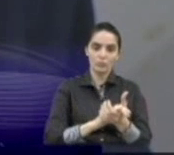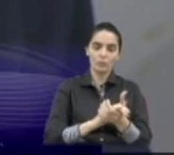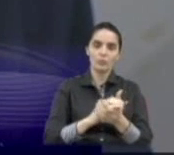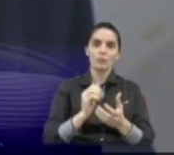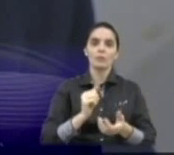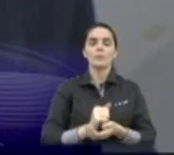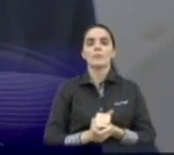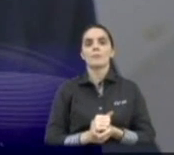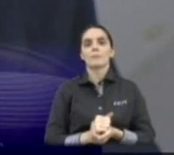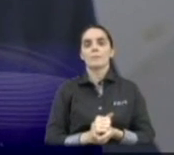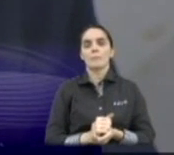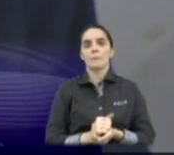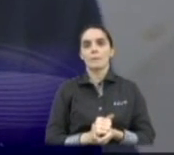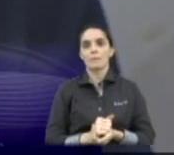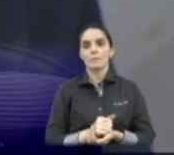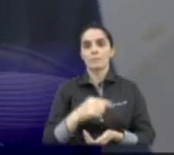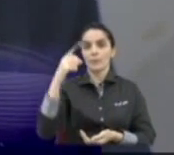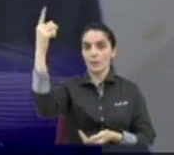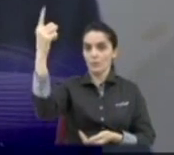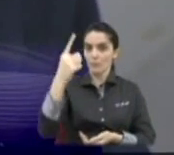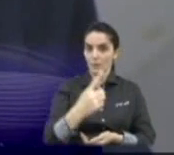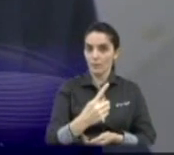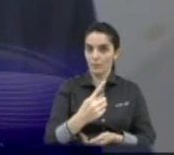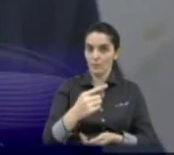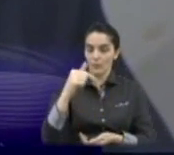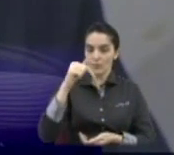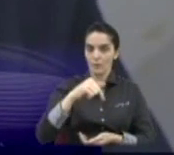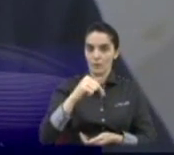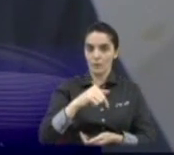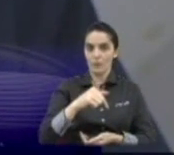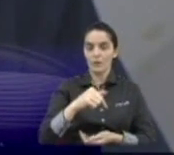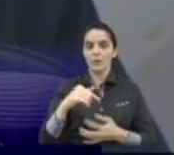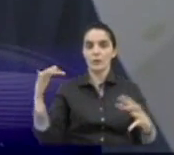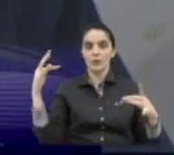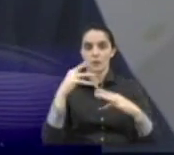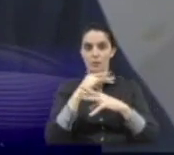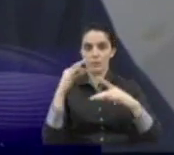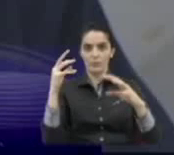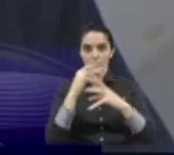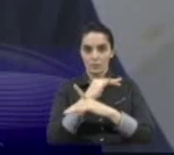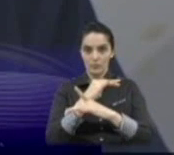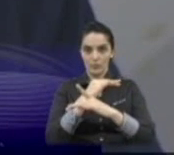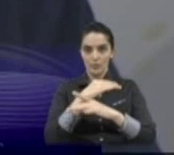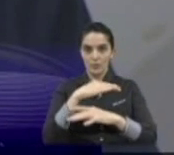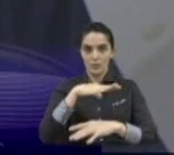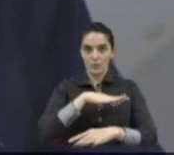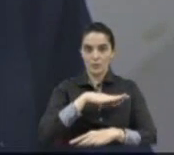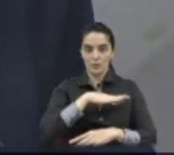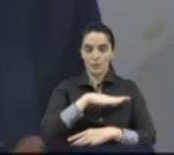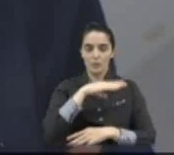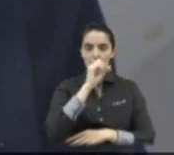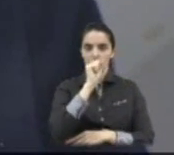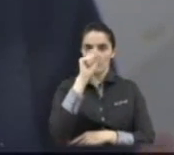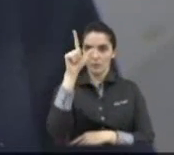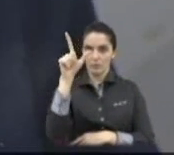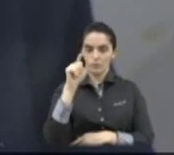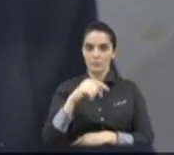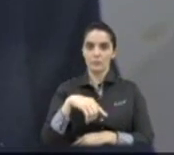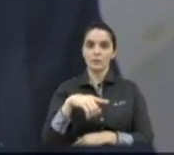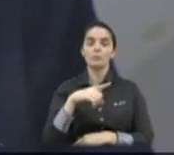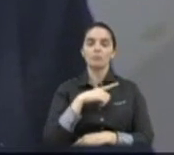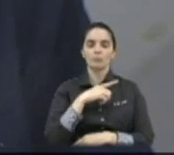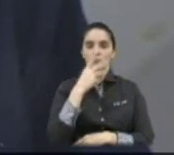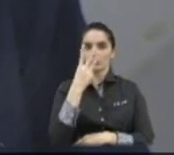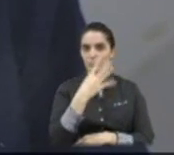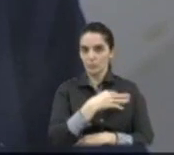veio, mudou depois para a zona urbana da cidade de Limeira, na rua Santa Terezinha. Teve três